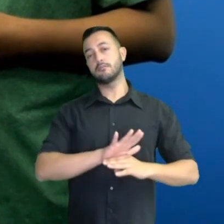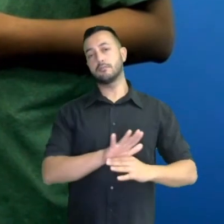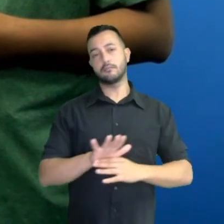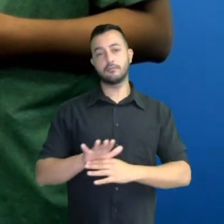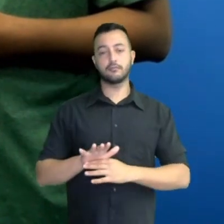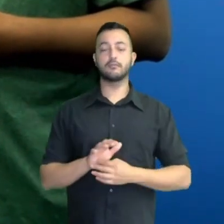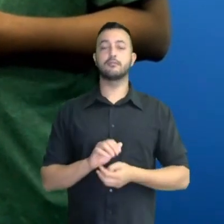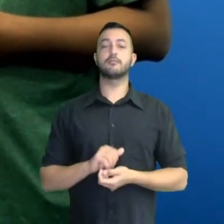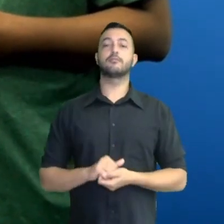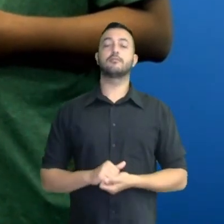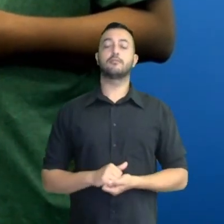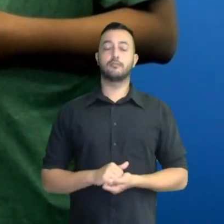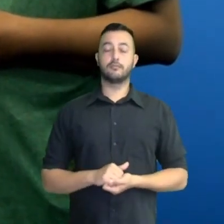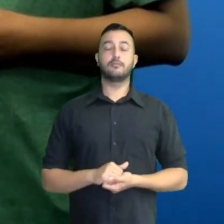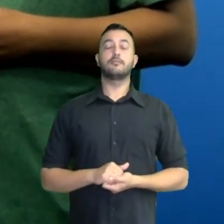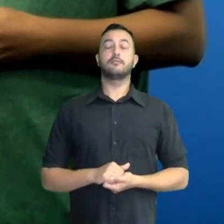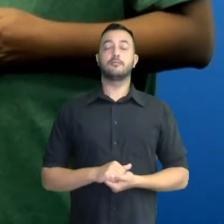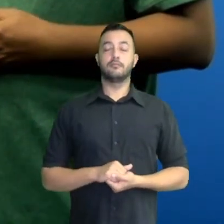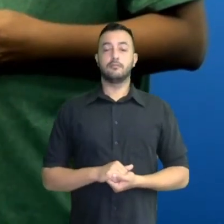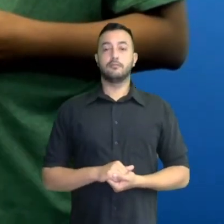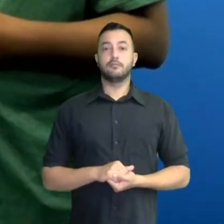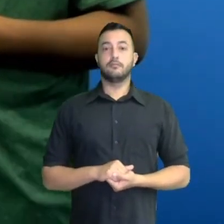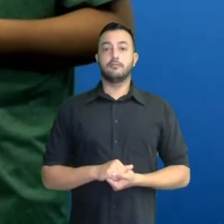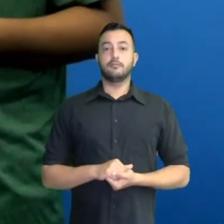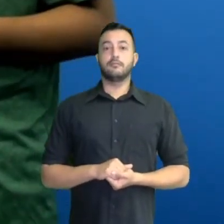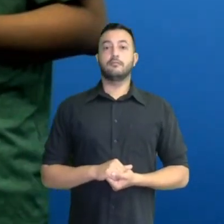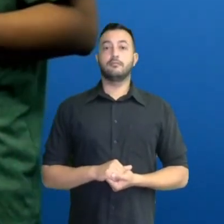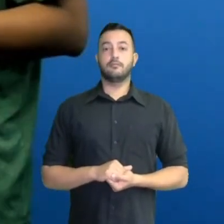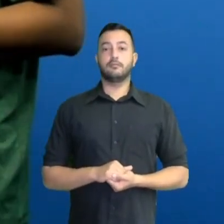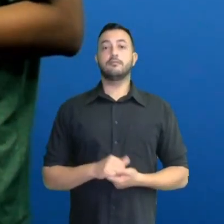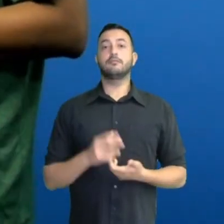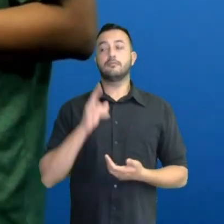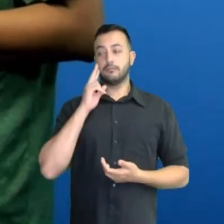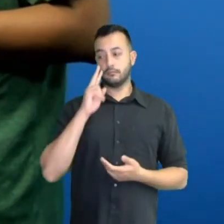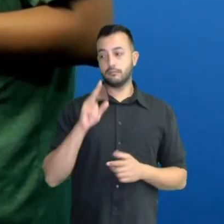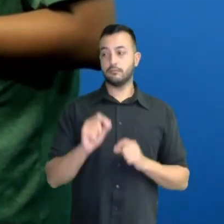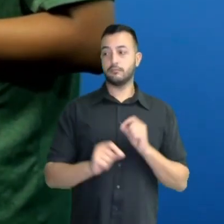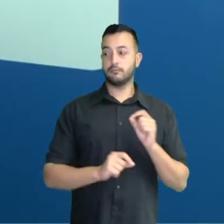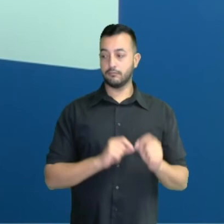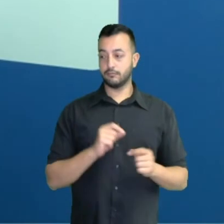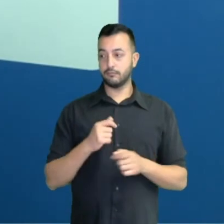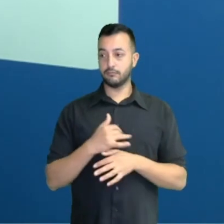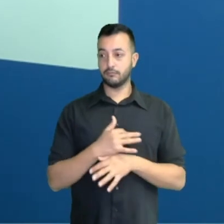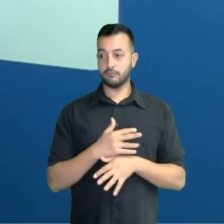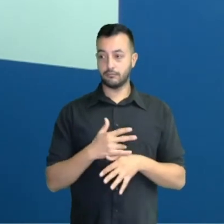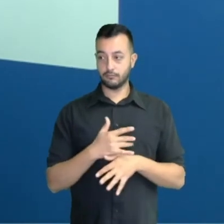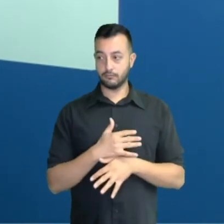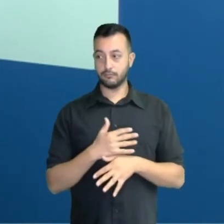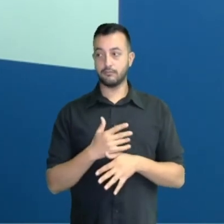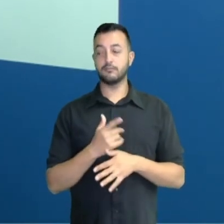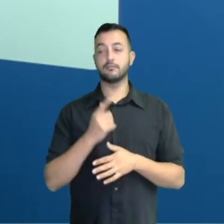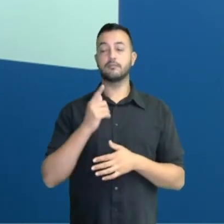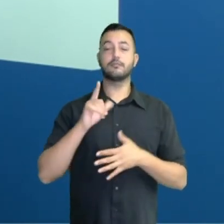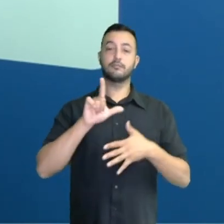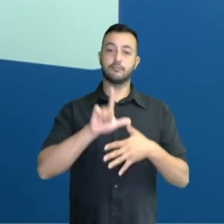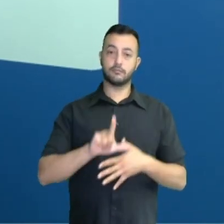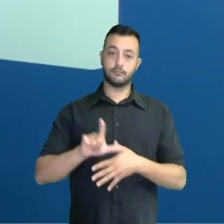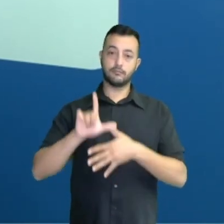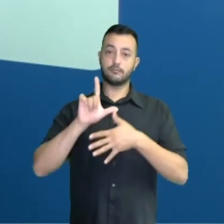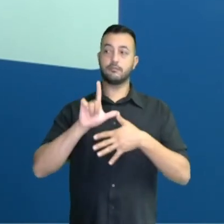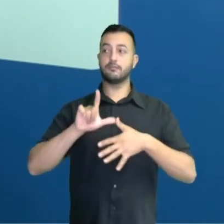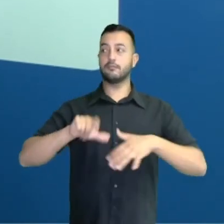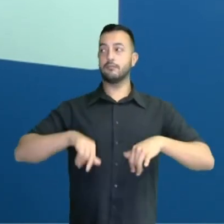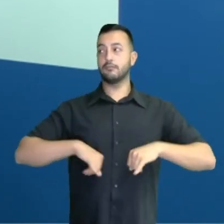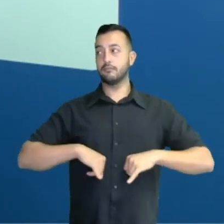mais carente. Então, alunos, o que a gente viu é que as cidades da América Latina, elas ainda